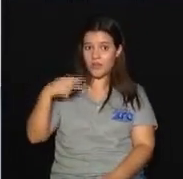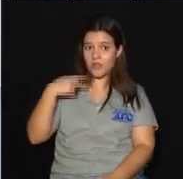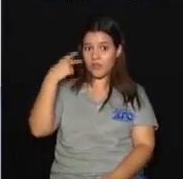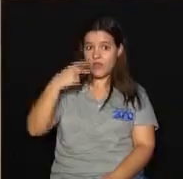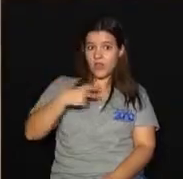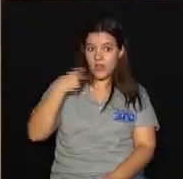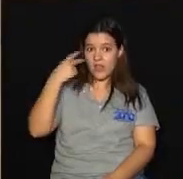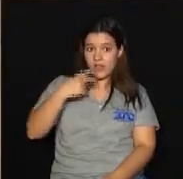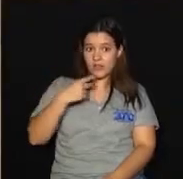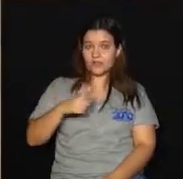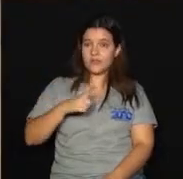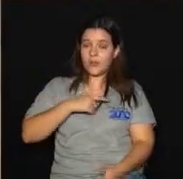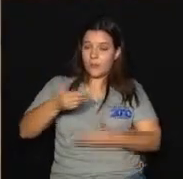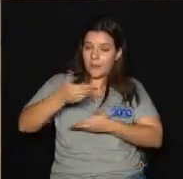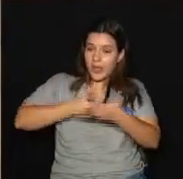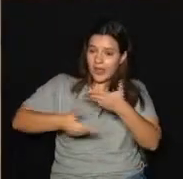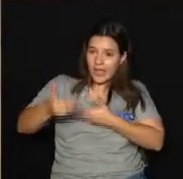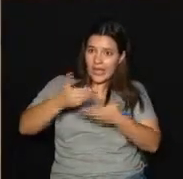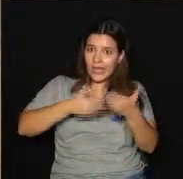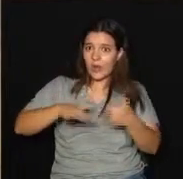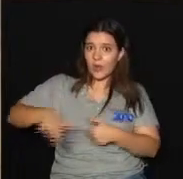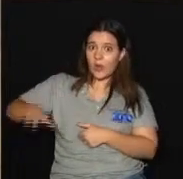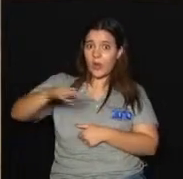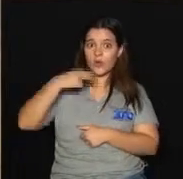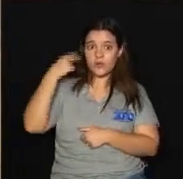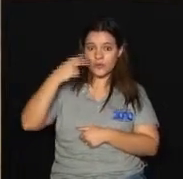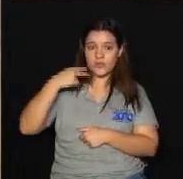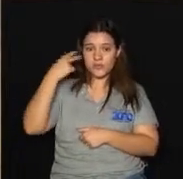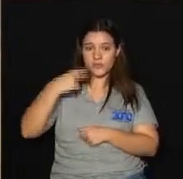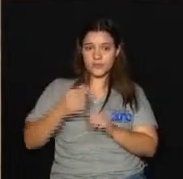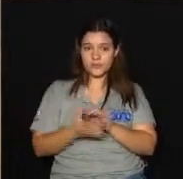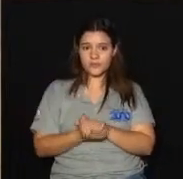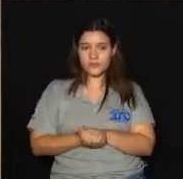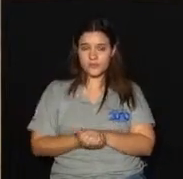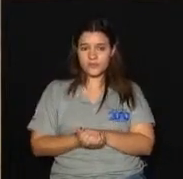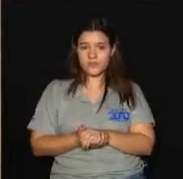e o poder de diálogo que ele vai ter que ter?